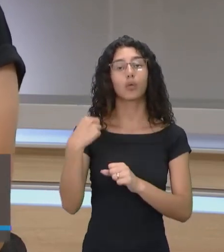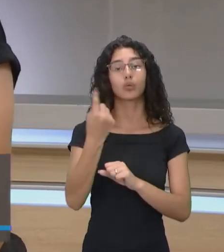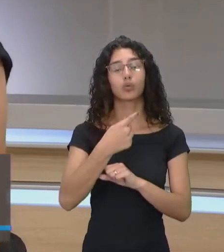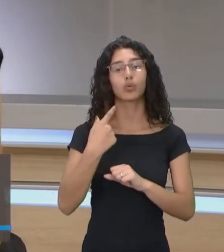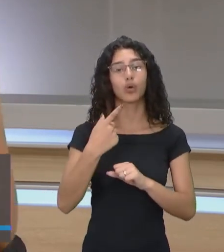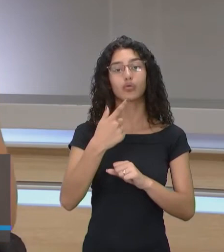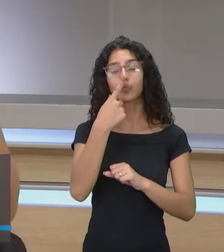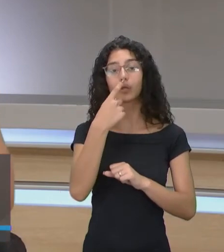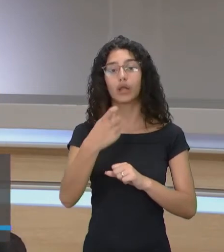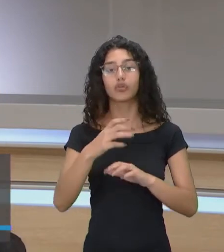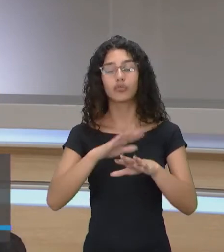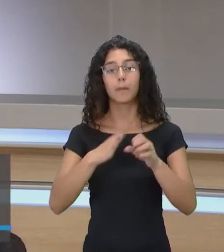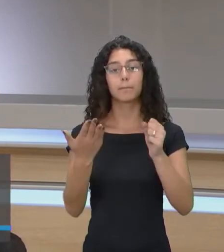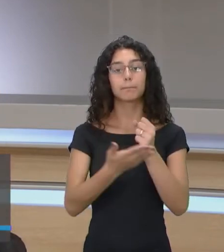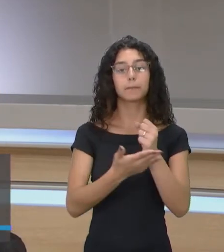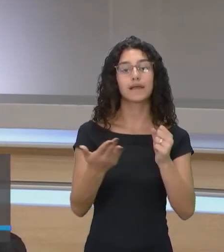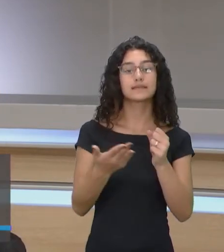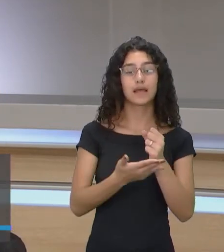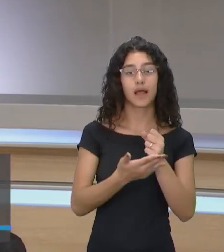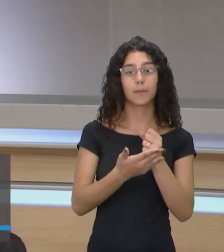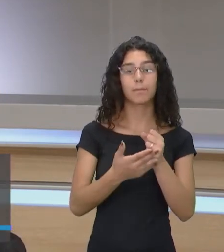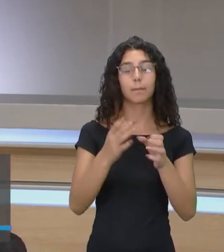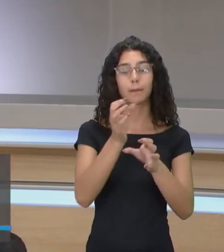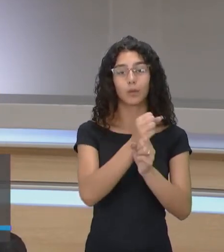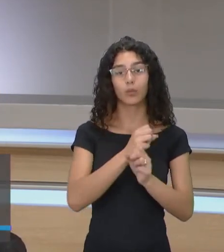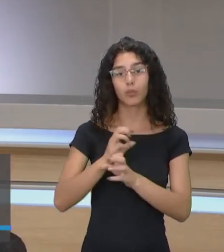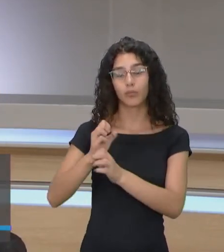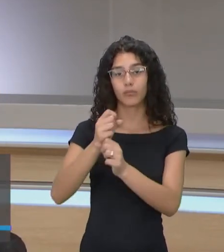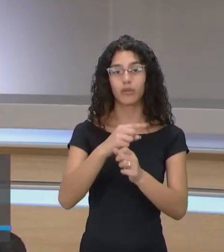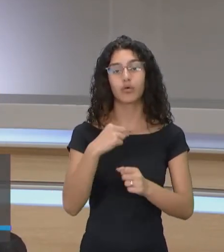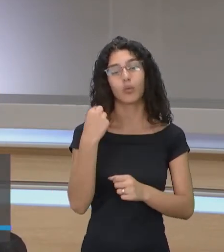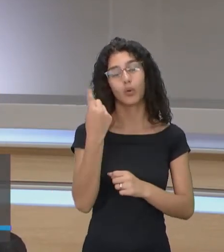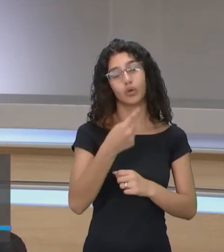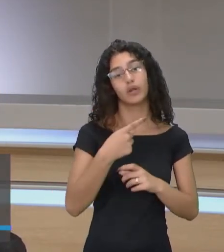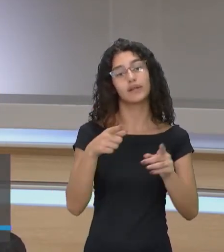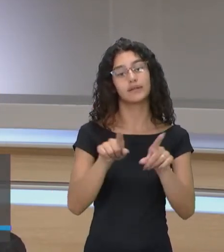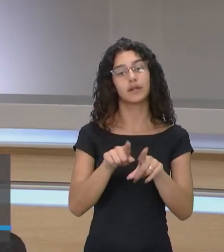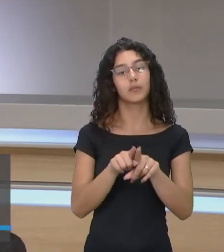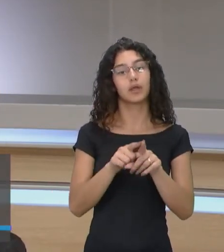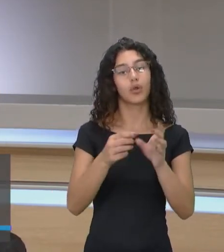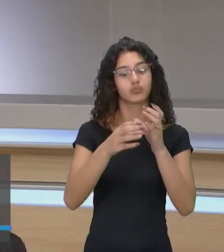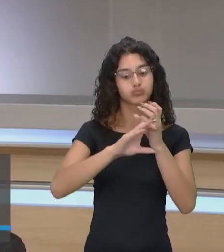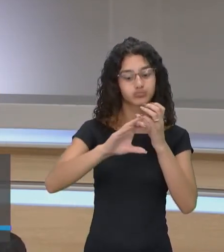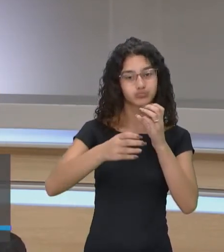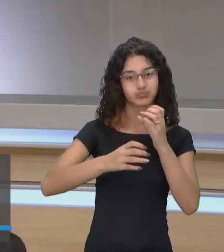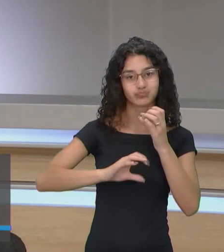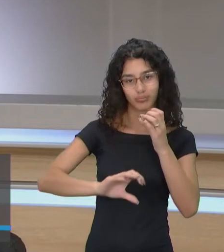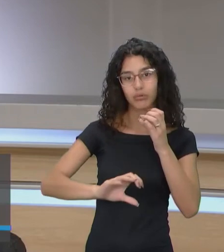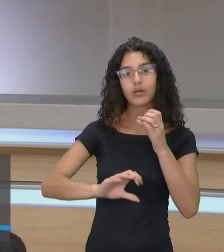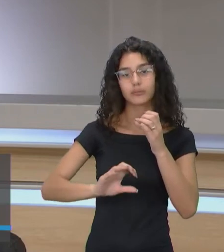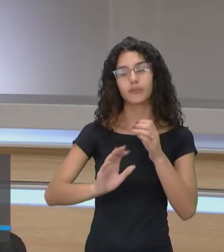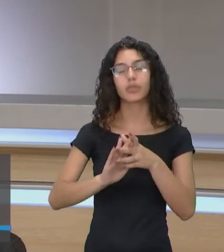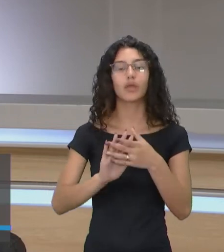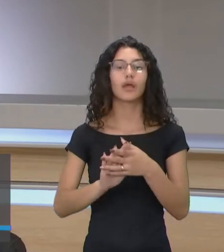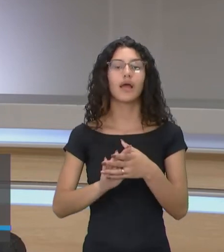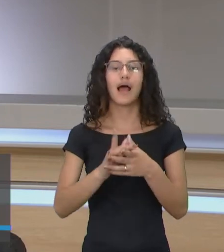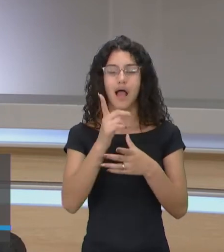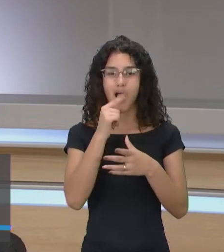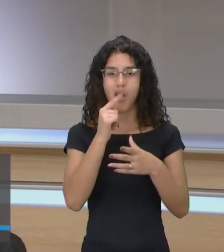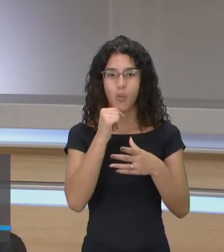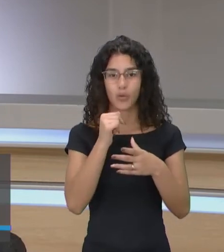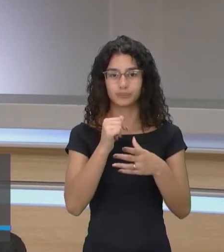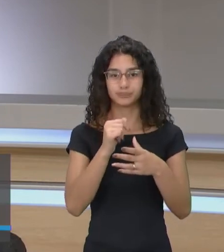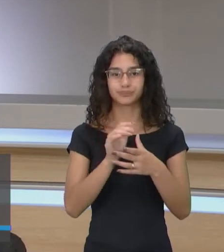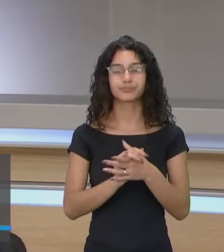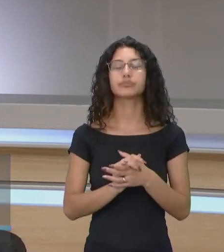lixo ele vai ser baseado no cálculo de quanto a gente também joga de esgoto. Então, esses 10 metros cúbicos, a